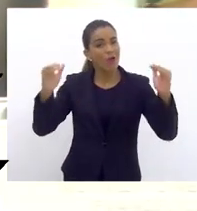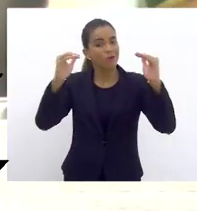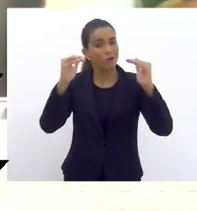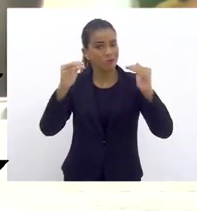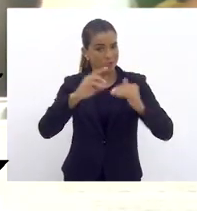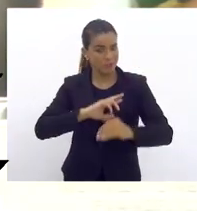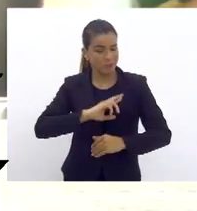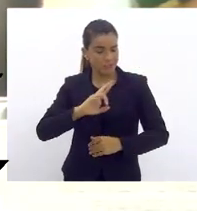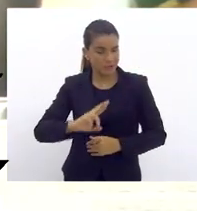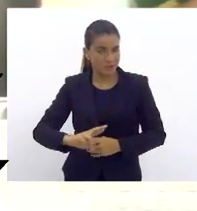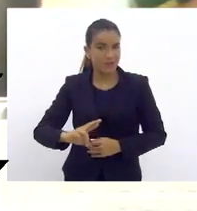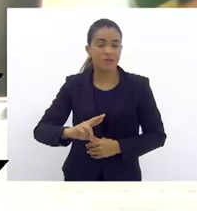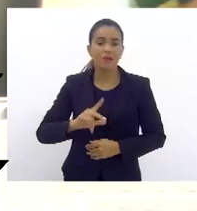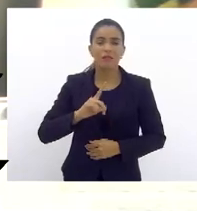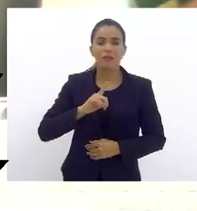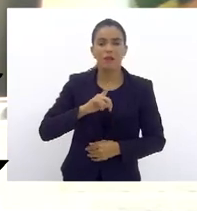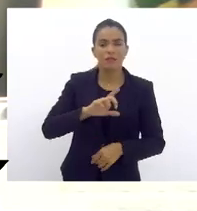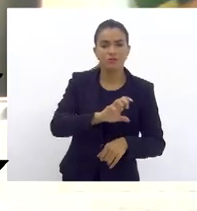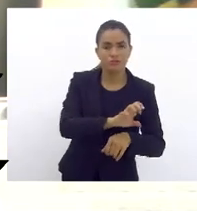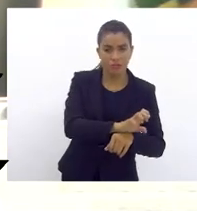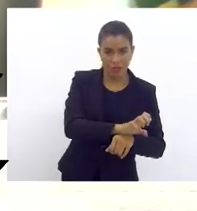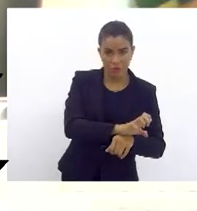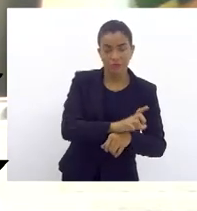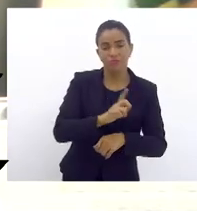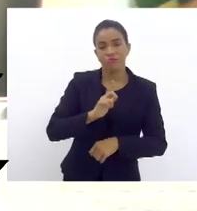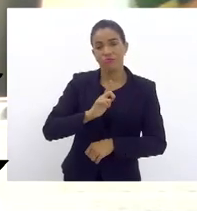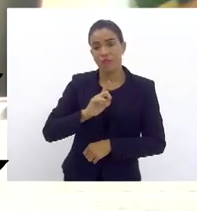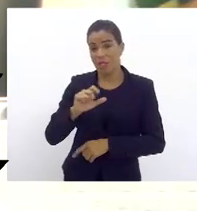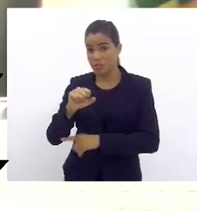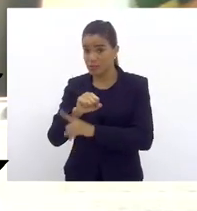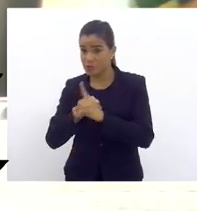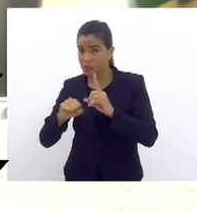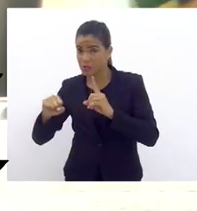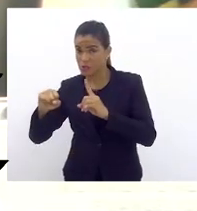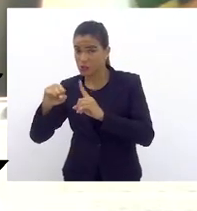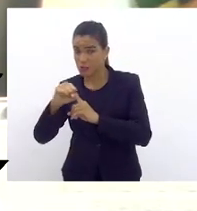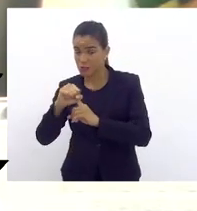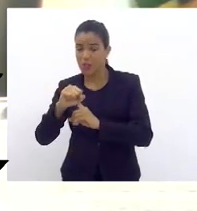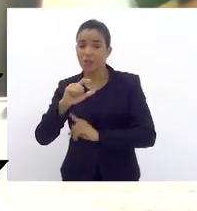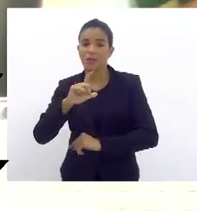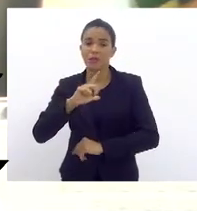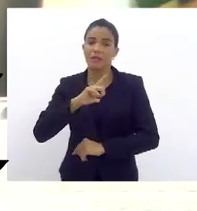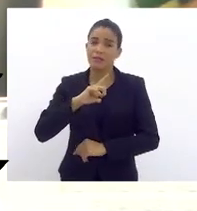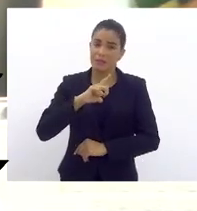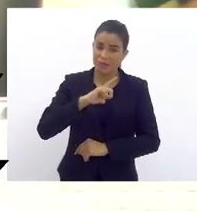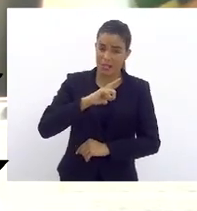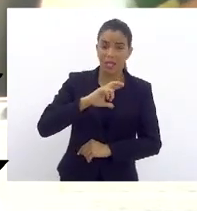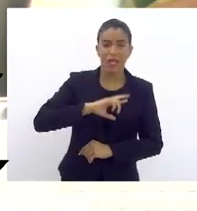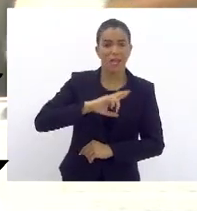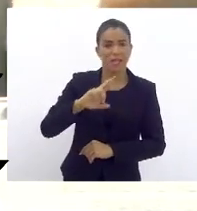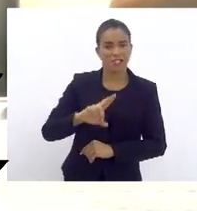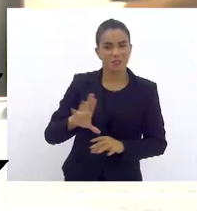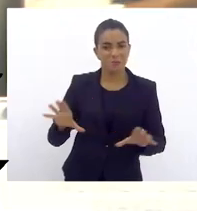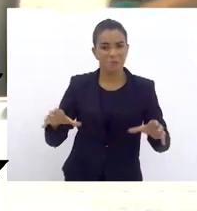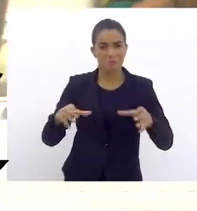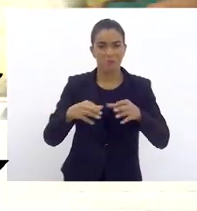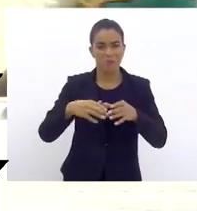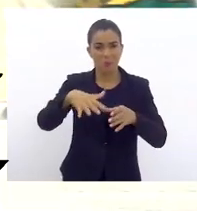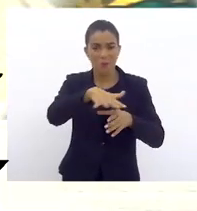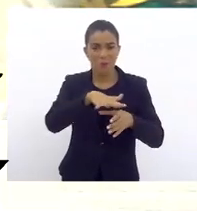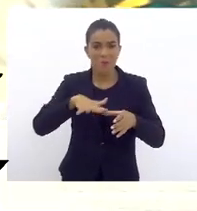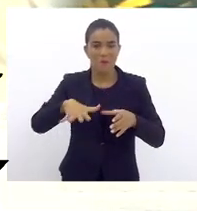Ou seja você tem estado você tem sociedade civil e você tem religiões no mesmo